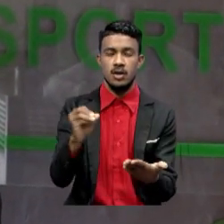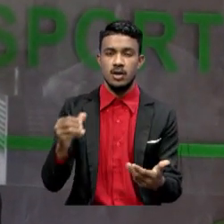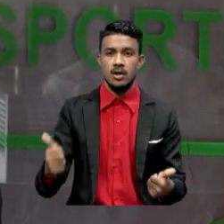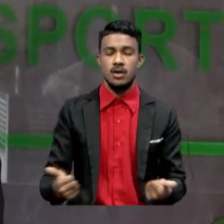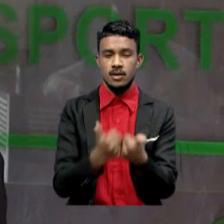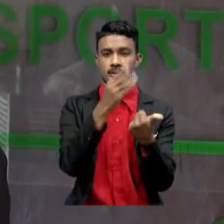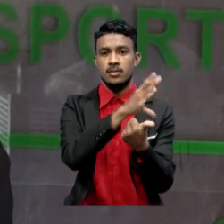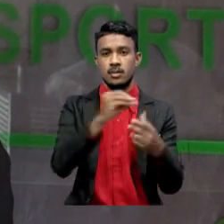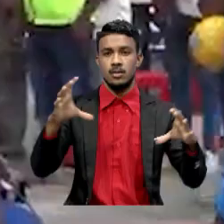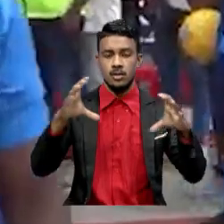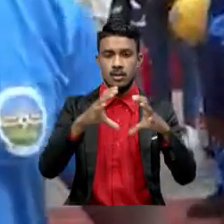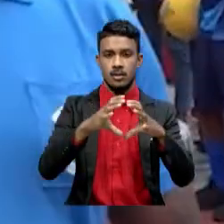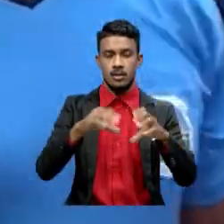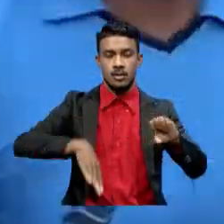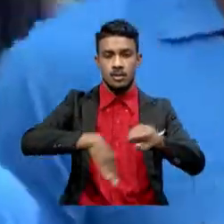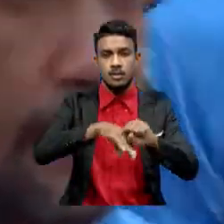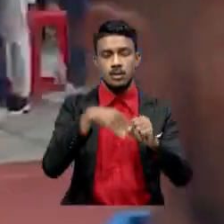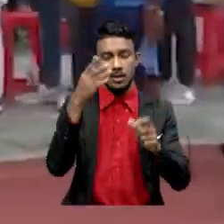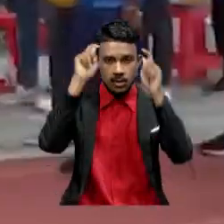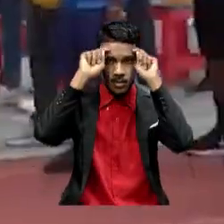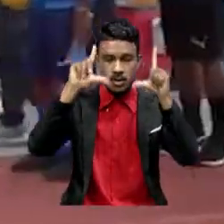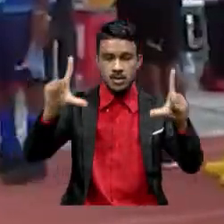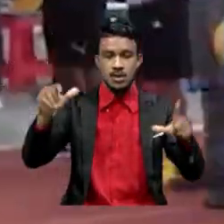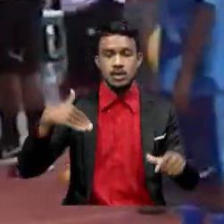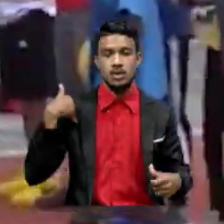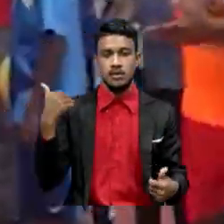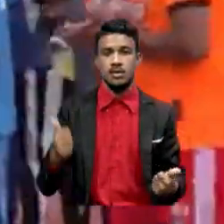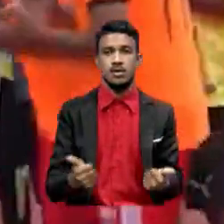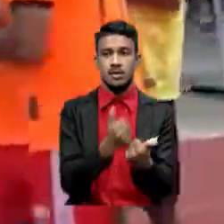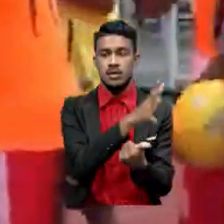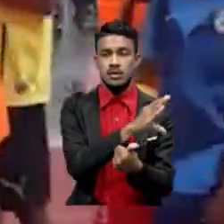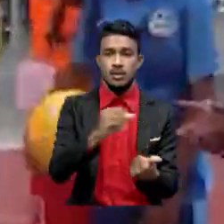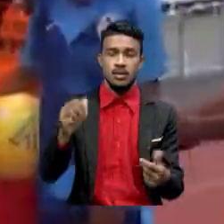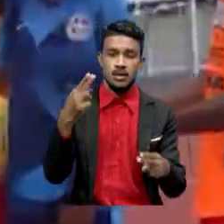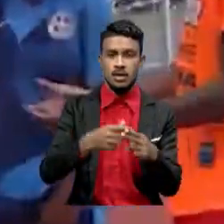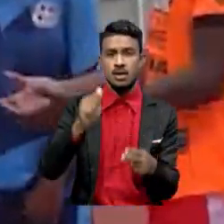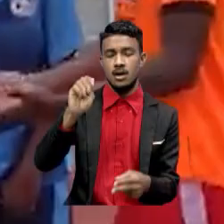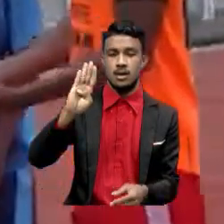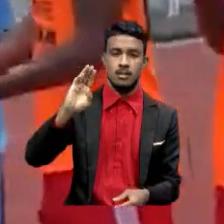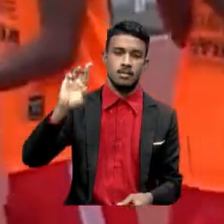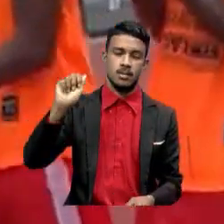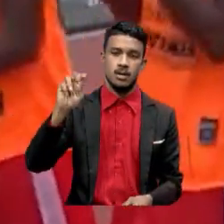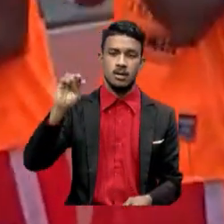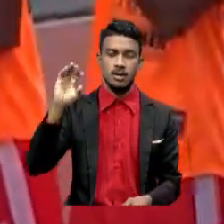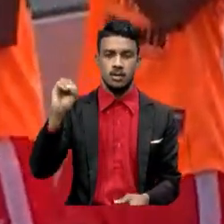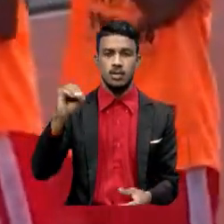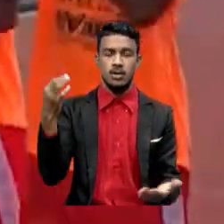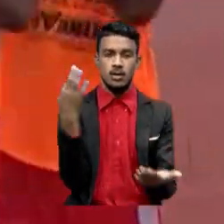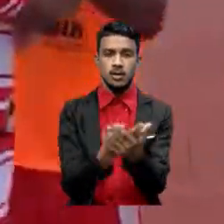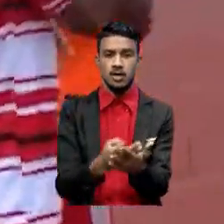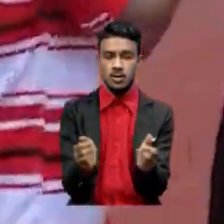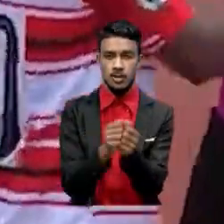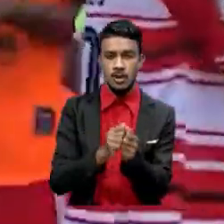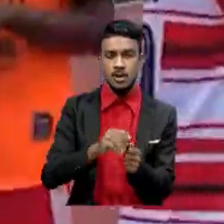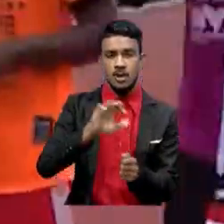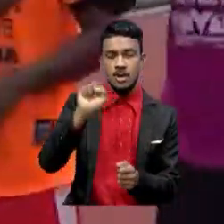Timor-Leste. Secretário Estado Juventude e Desporto Abraham Saldanha hateten orçamento baia Liga e Hatinane, SEJD,